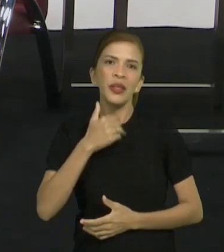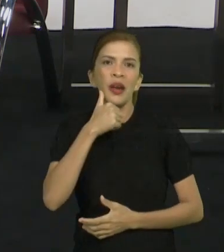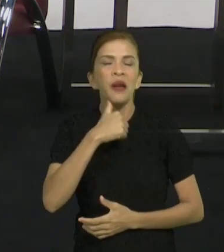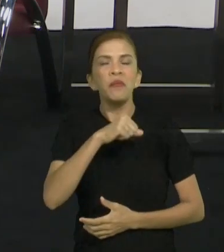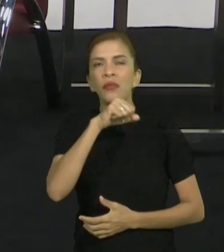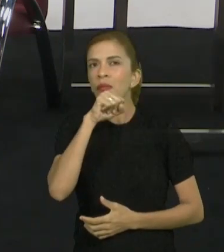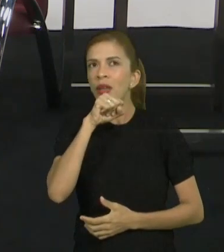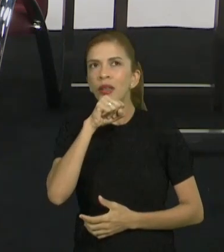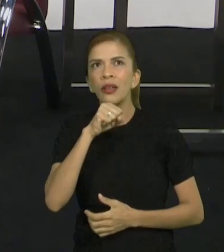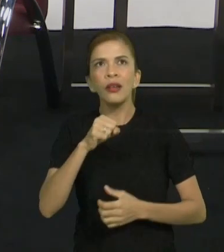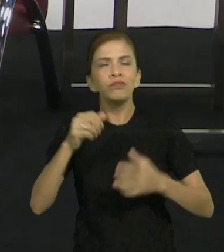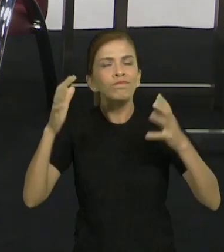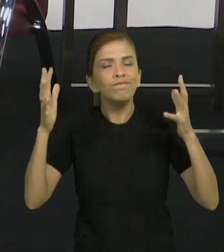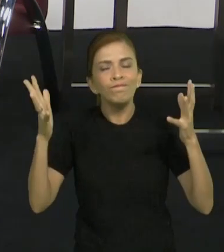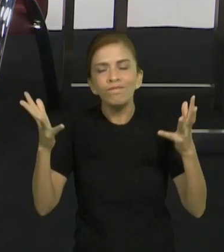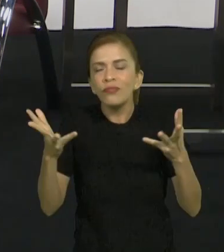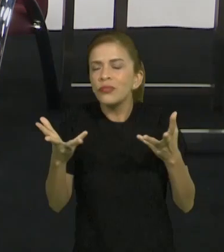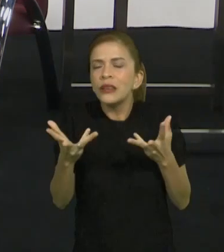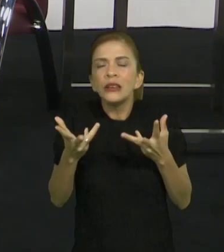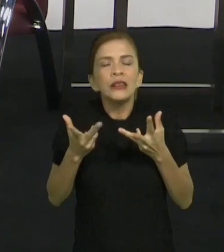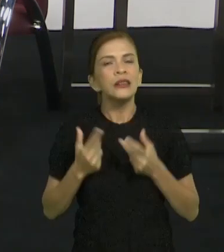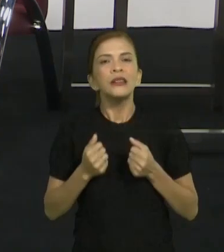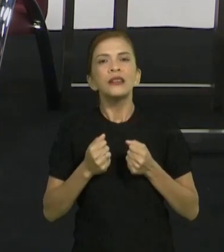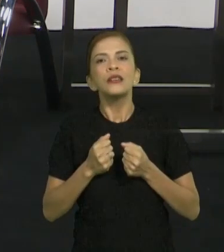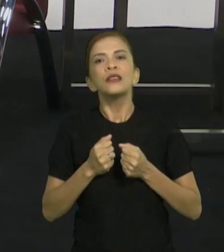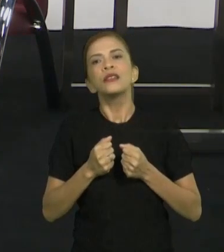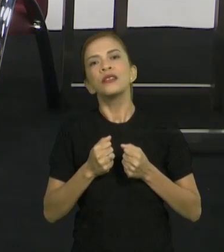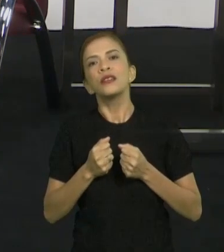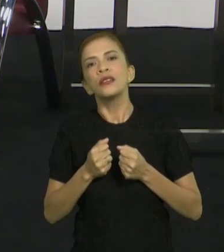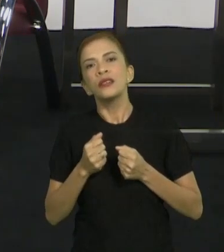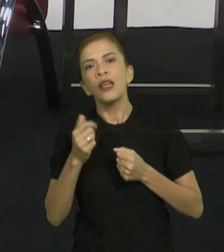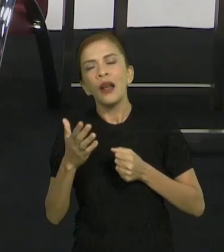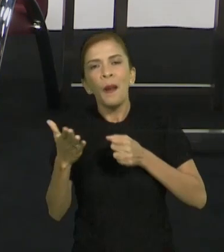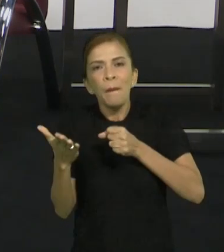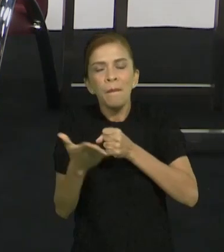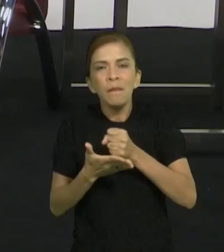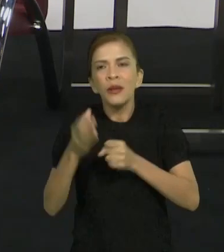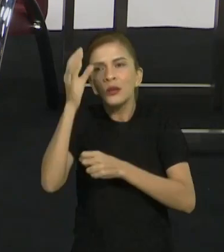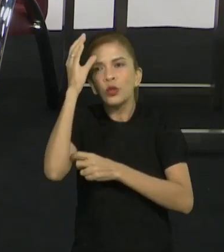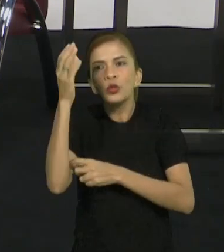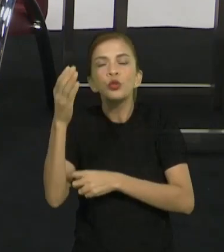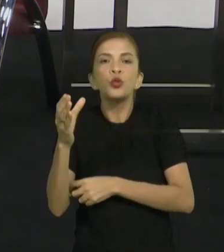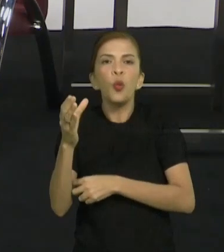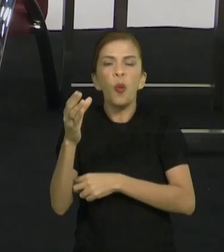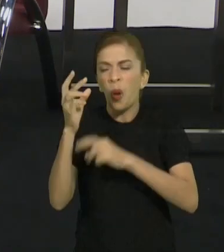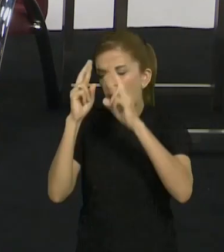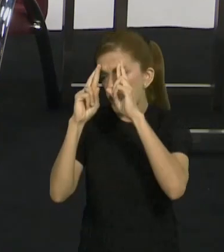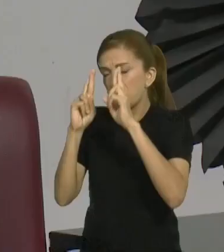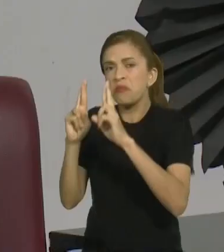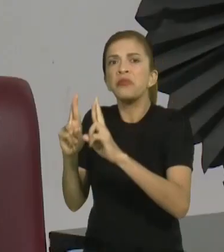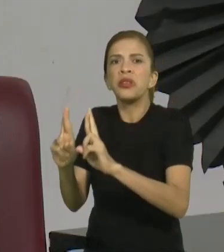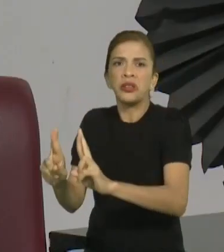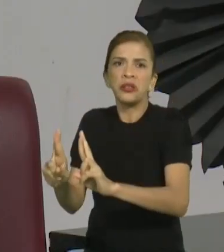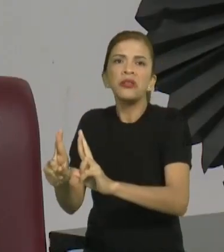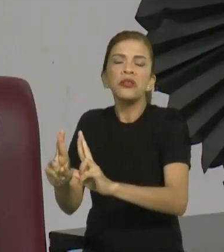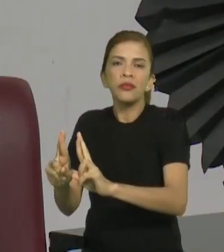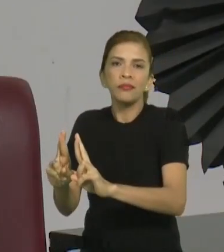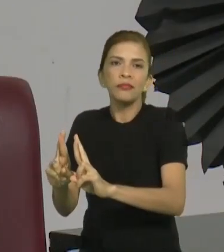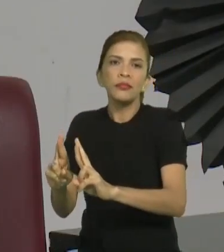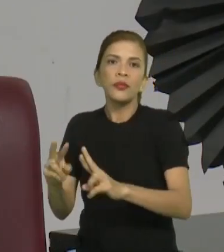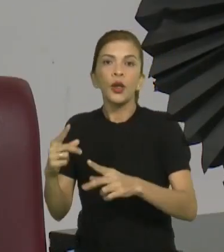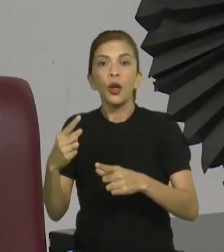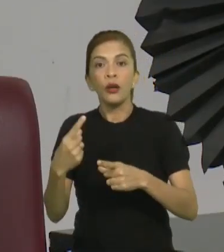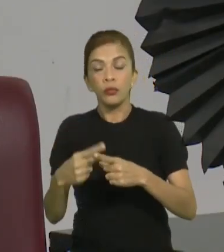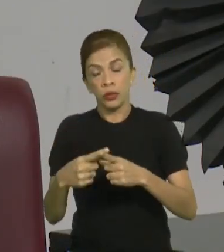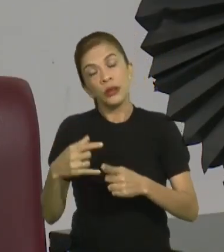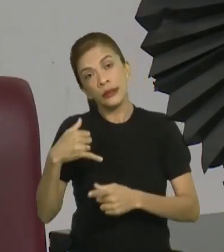É. Ela foi uma verdadeira baluarte da cultura na Madre Deus. Ela era muito respeitada. Por conta da